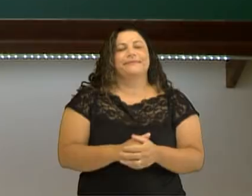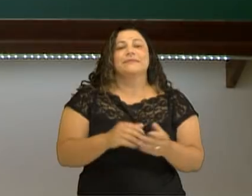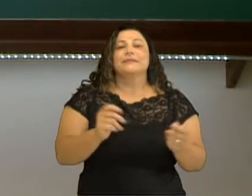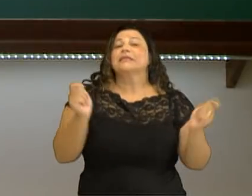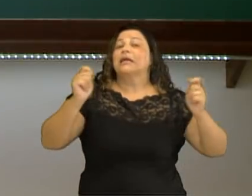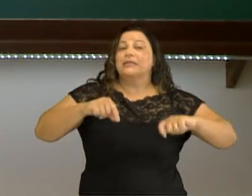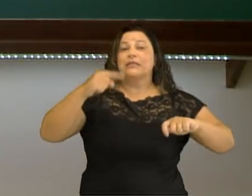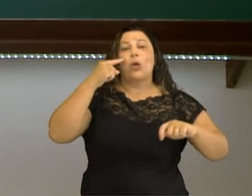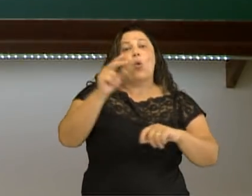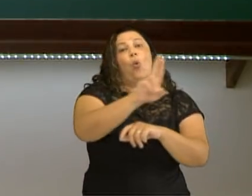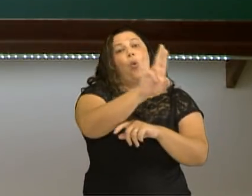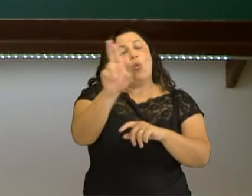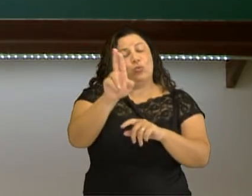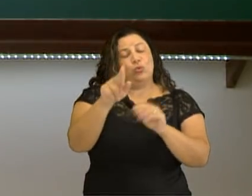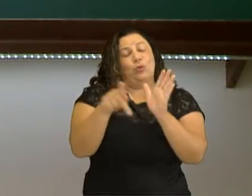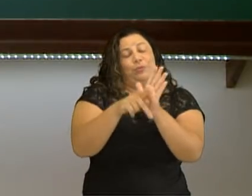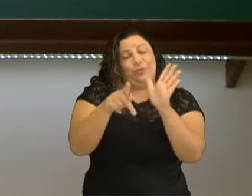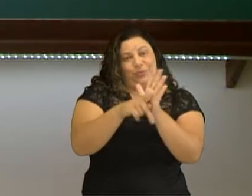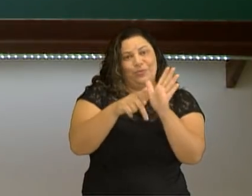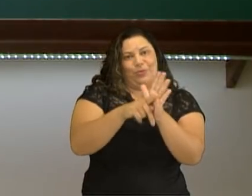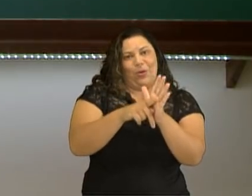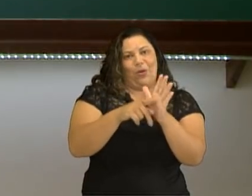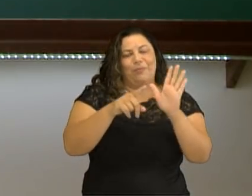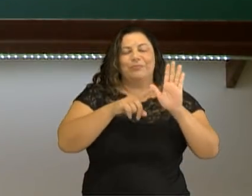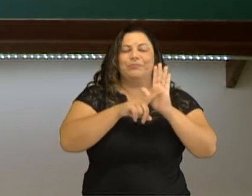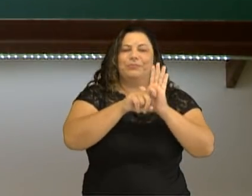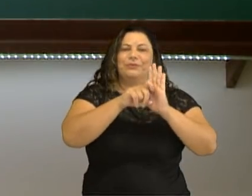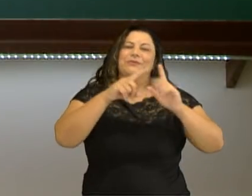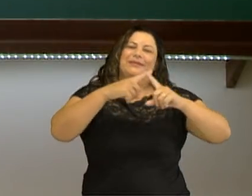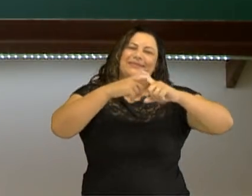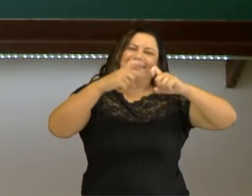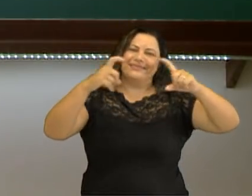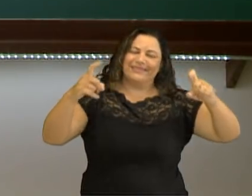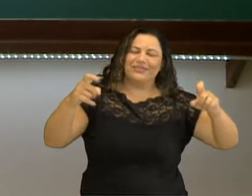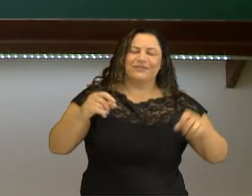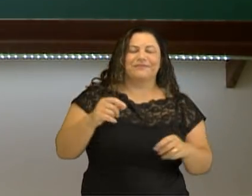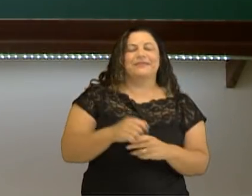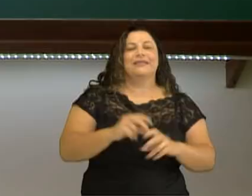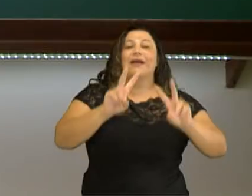Nomenclatura científica é um tema muito importante porque vai te ajudar a abordar outros